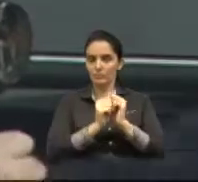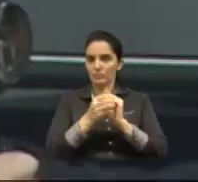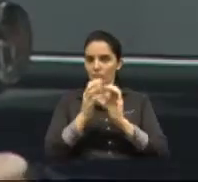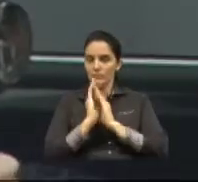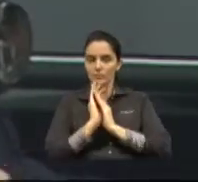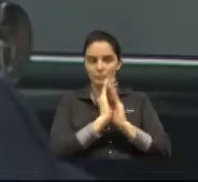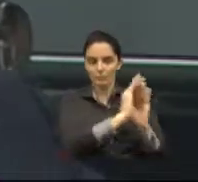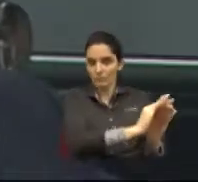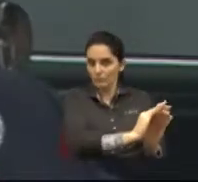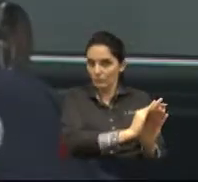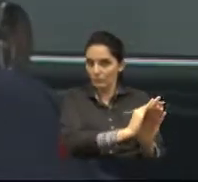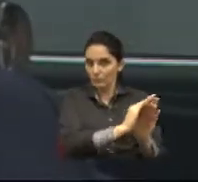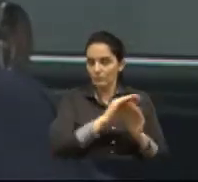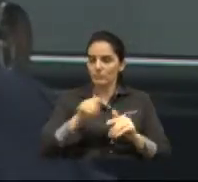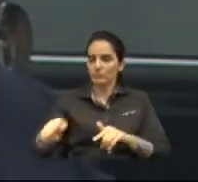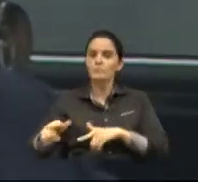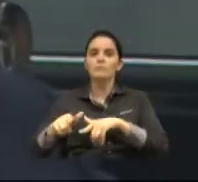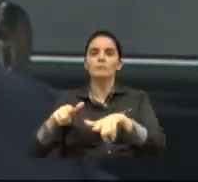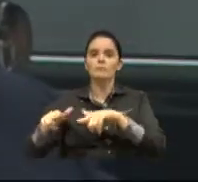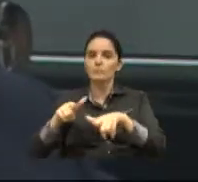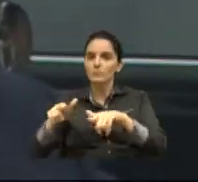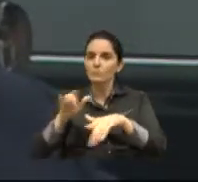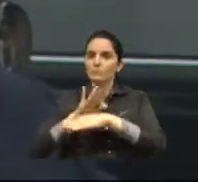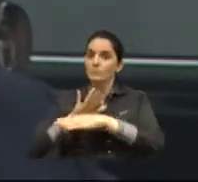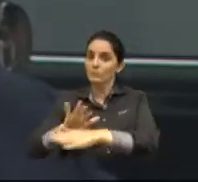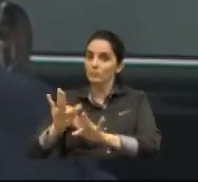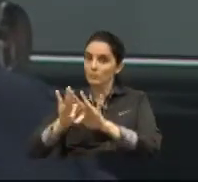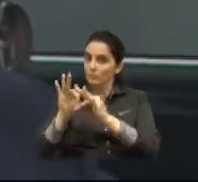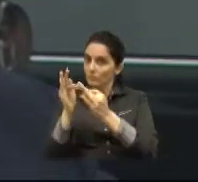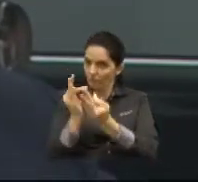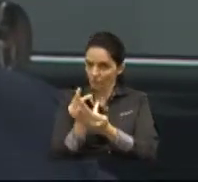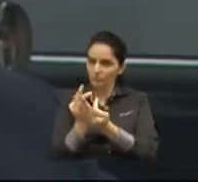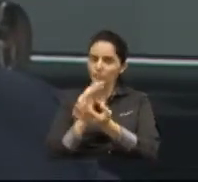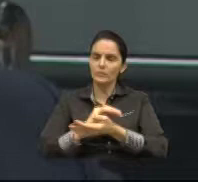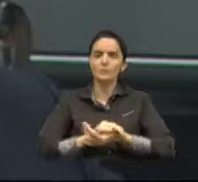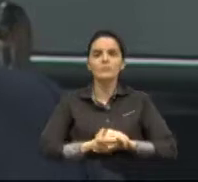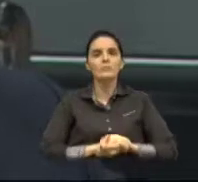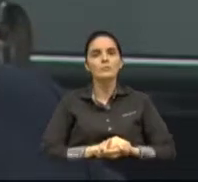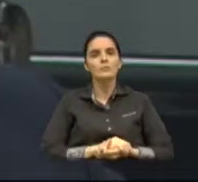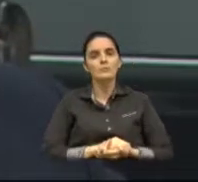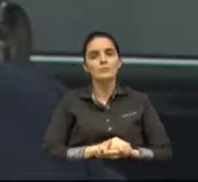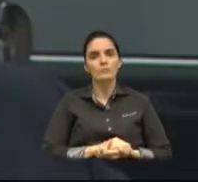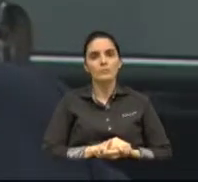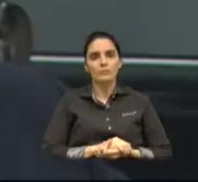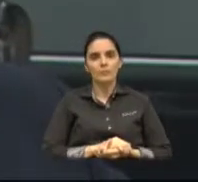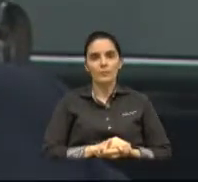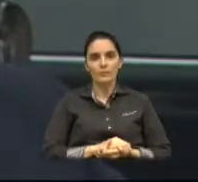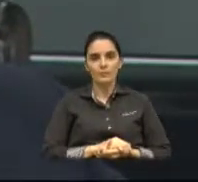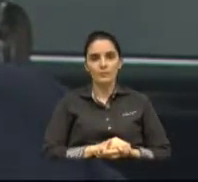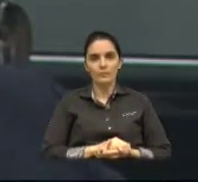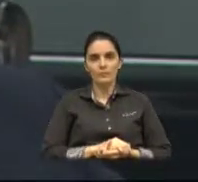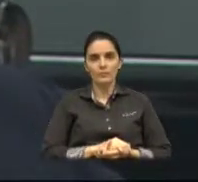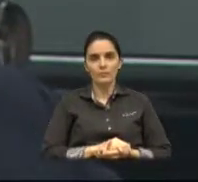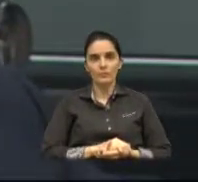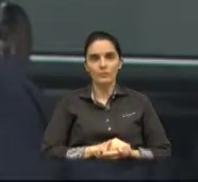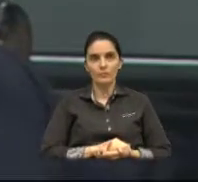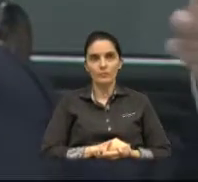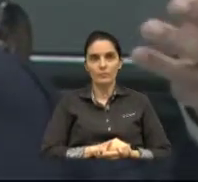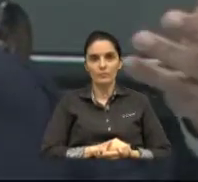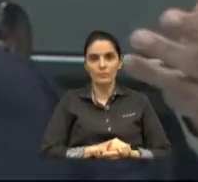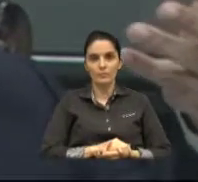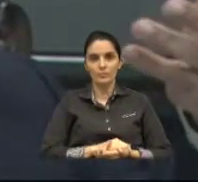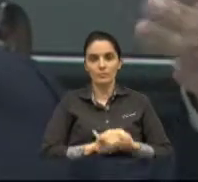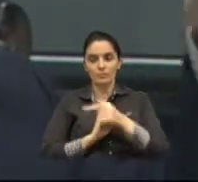a sustentar a família. Aí você vê que isso aí é pensar